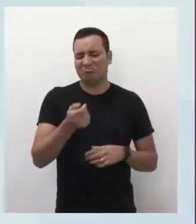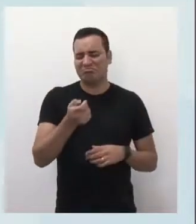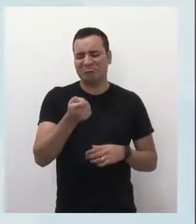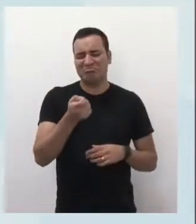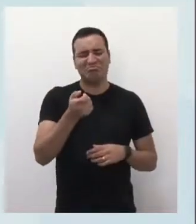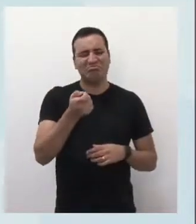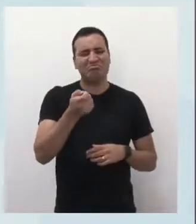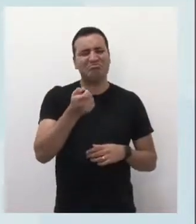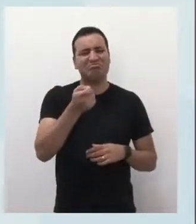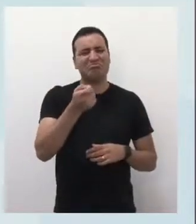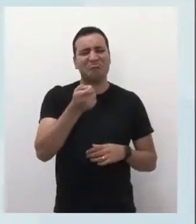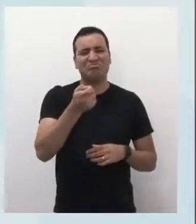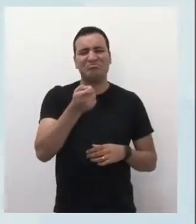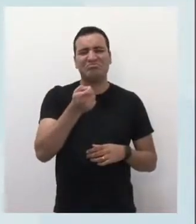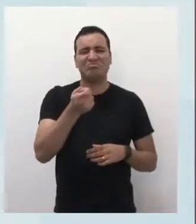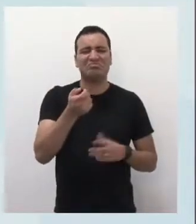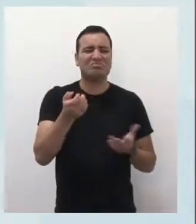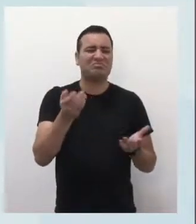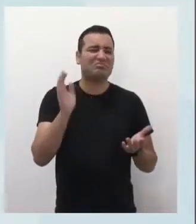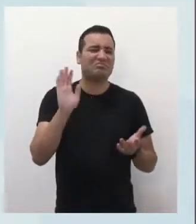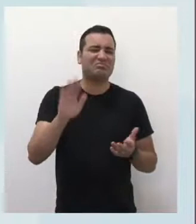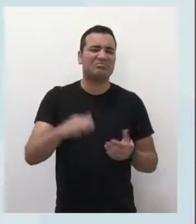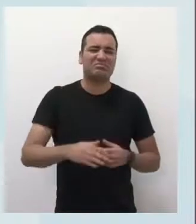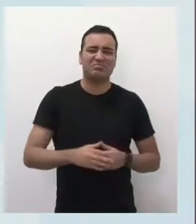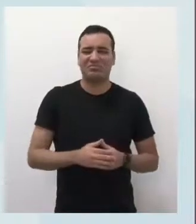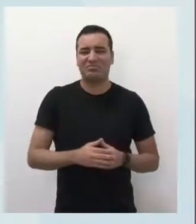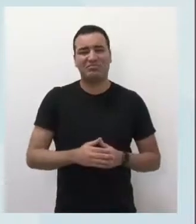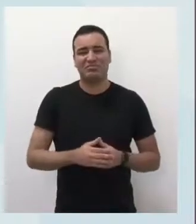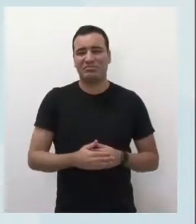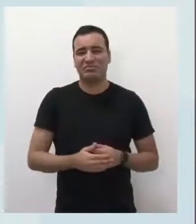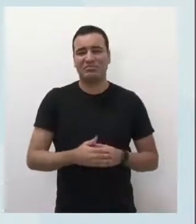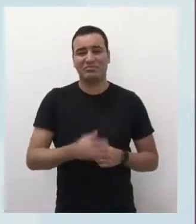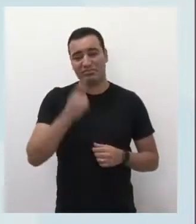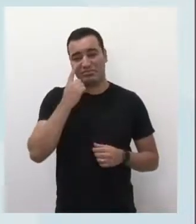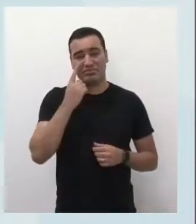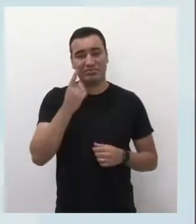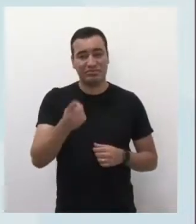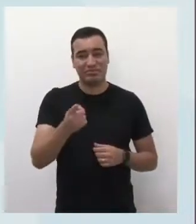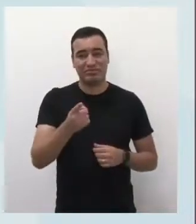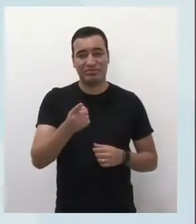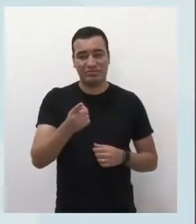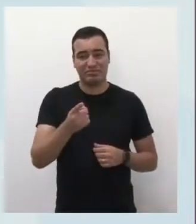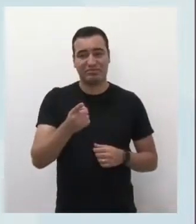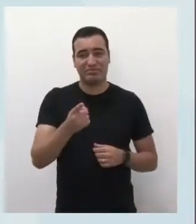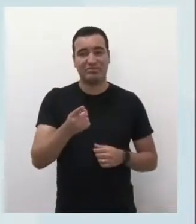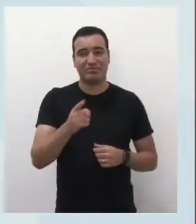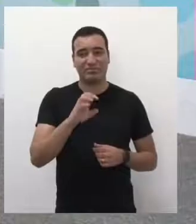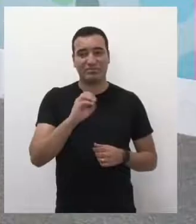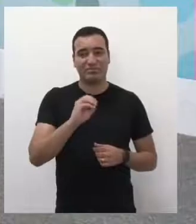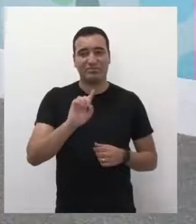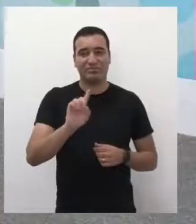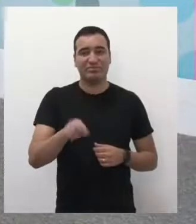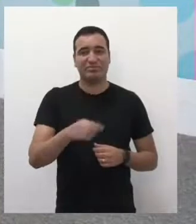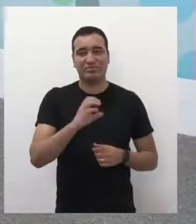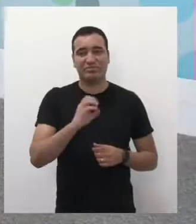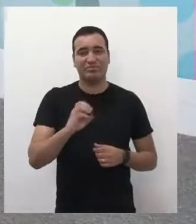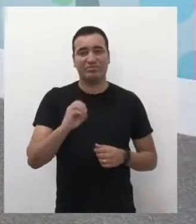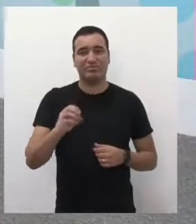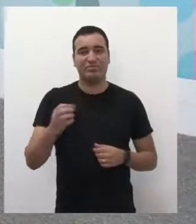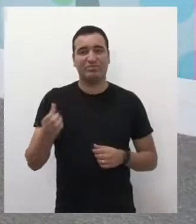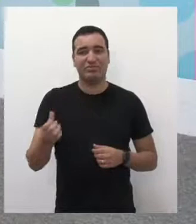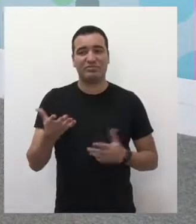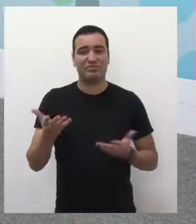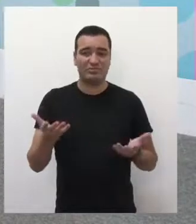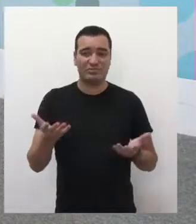pouquinho. Para de ser munheca, rapaz. Olha aqui. Aí você coloca o micro-ondas, a televisão. Não, peraí, você